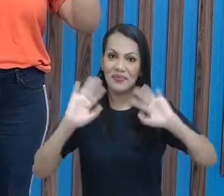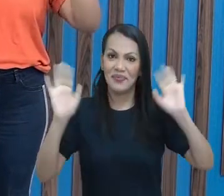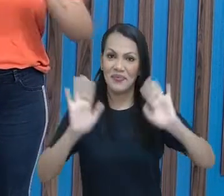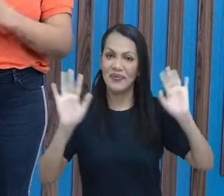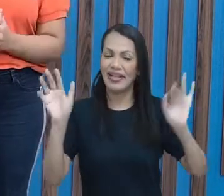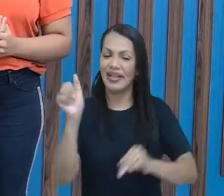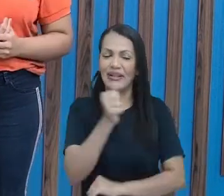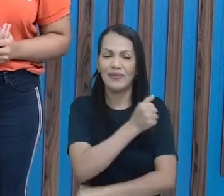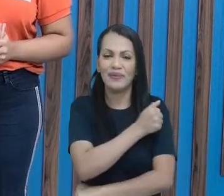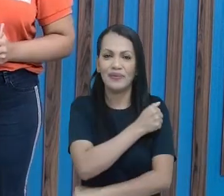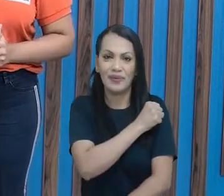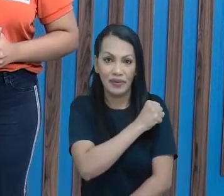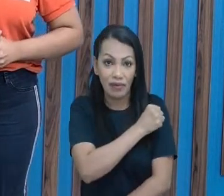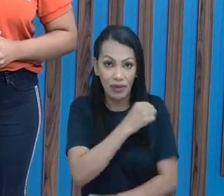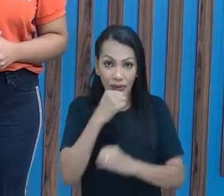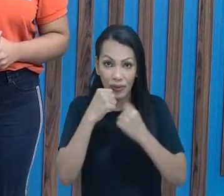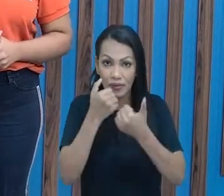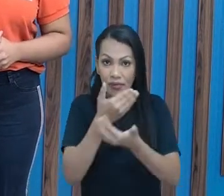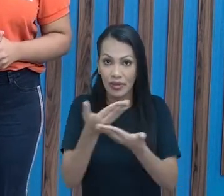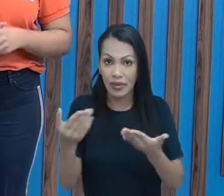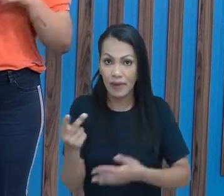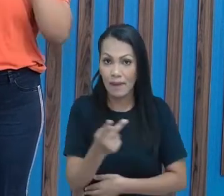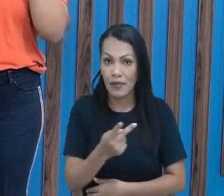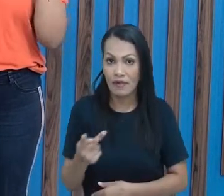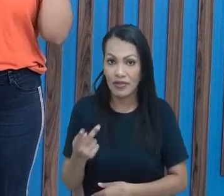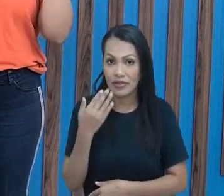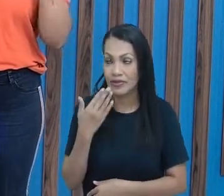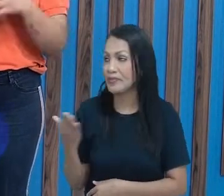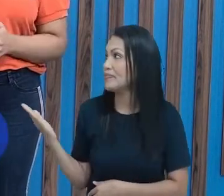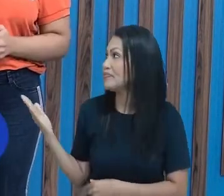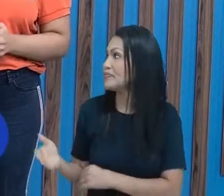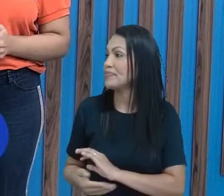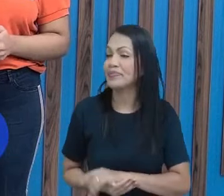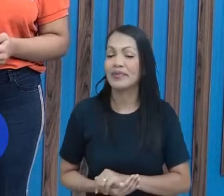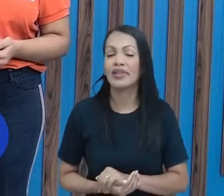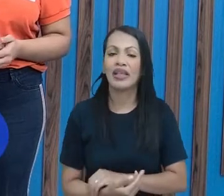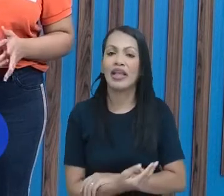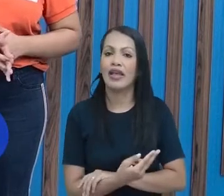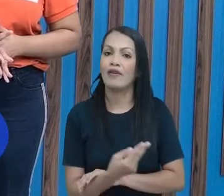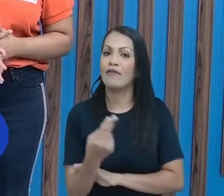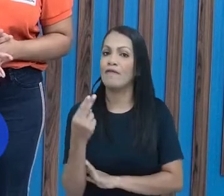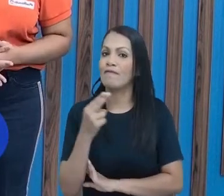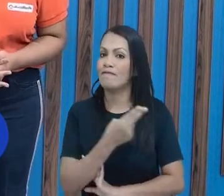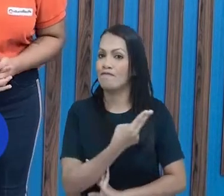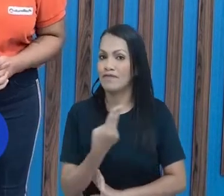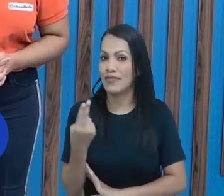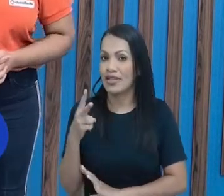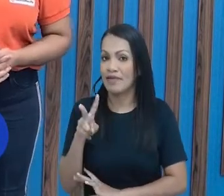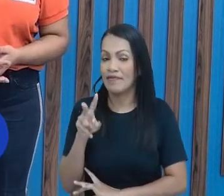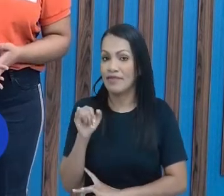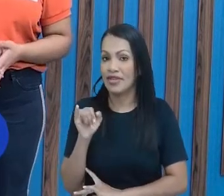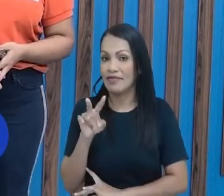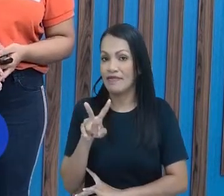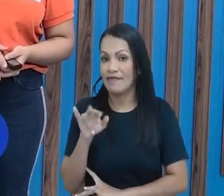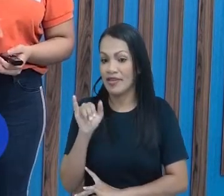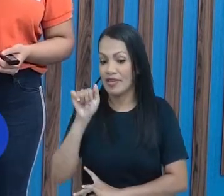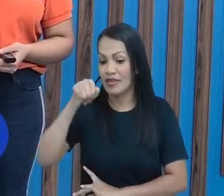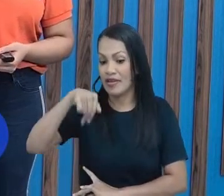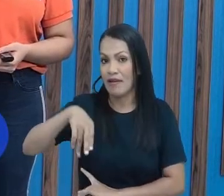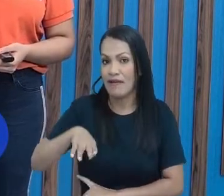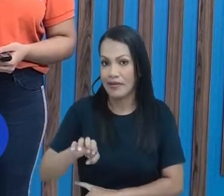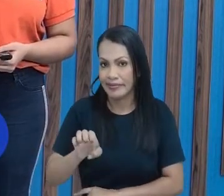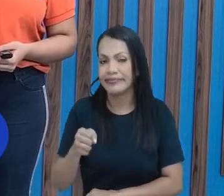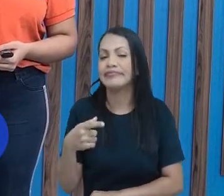oitavo ano, tudo bem com vocês? Eu sou Viviane Santos e esse é o meu sinal. Sejam todos bem-vindos à aula de língua portuguesa. A gente